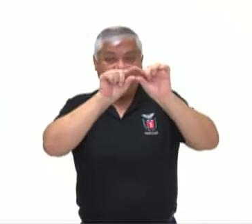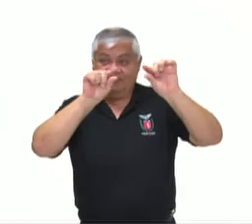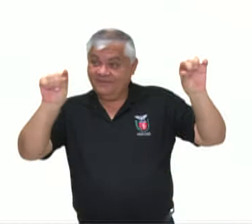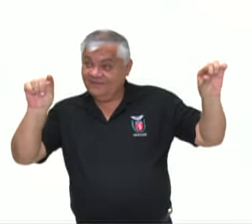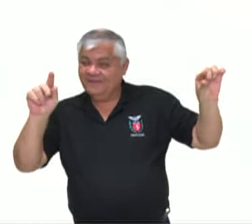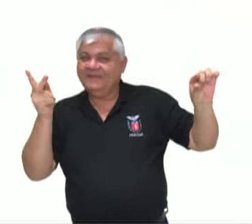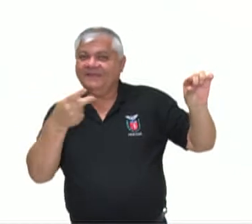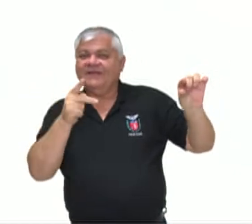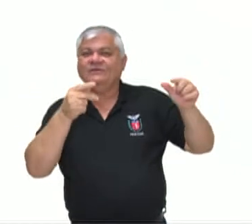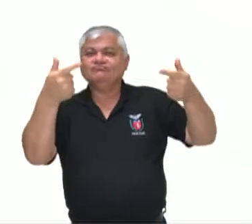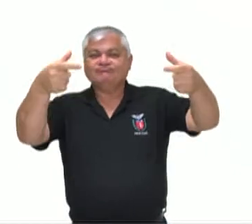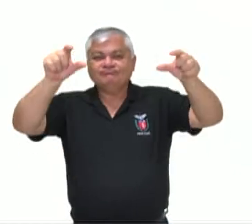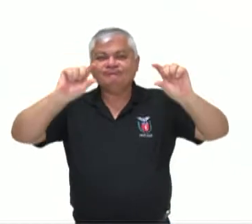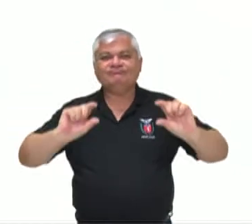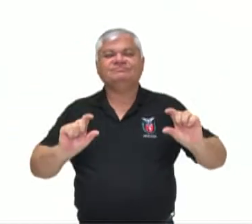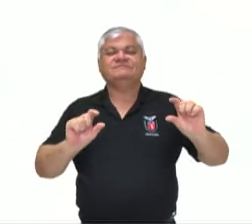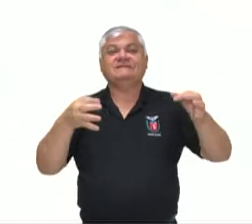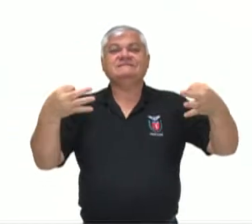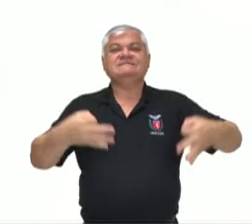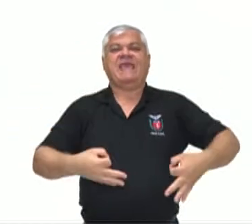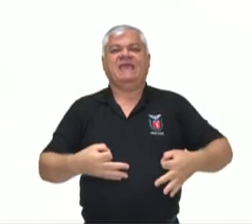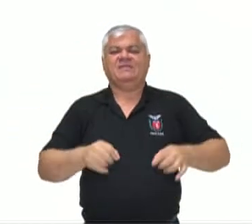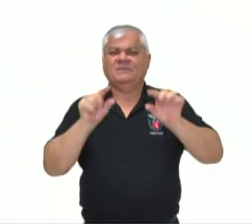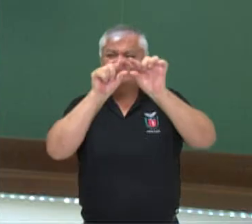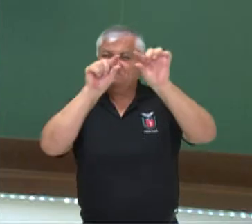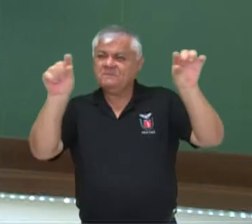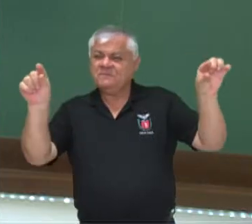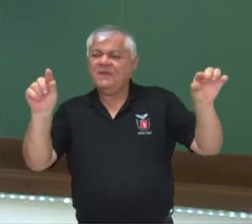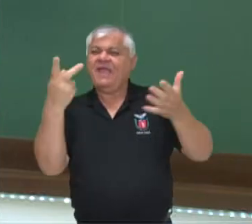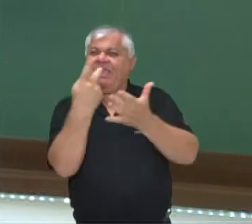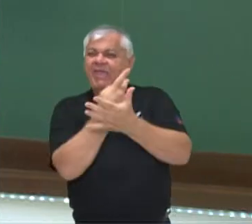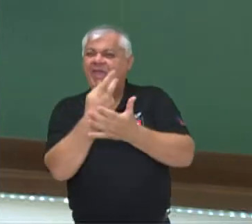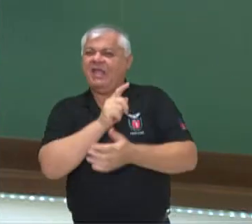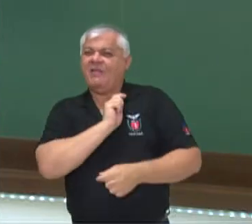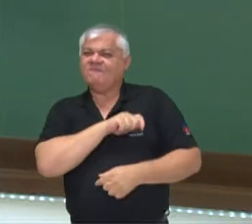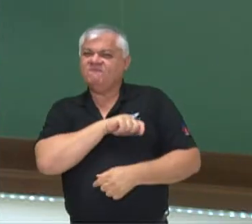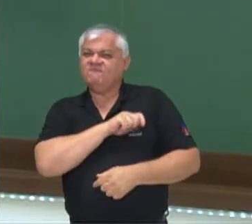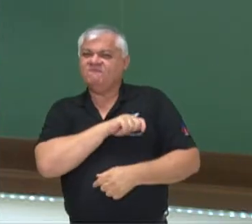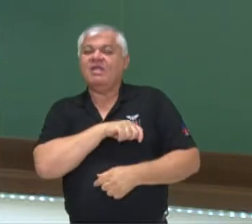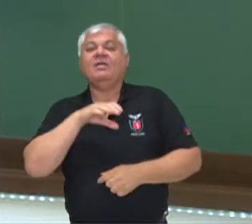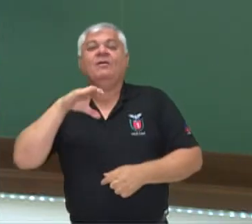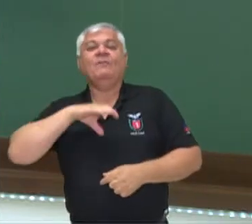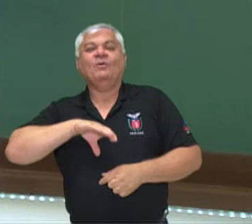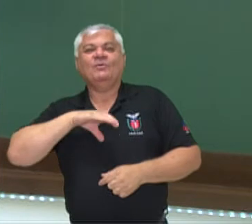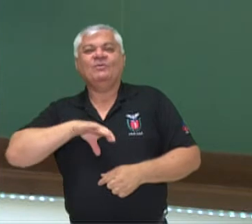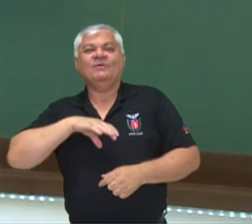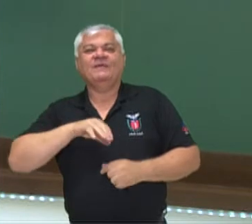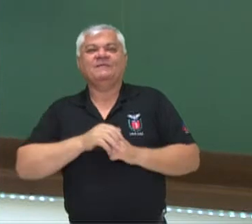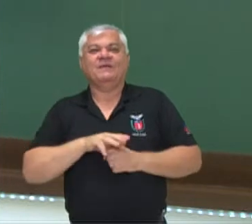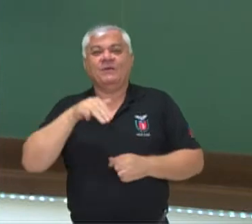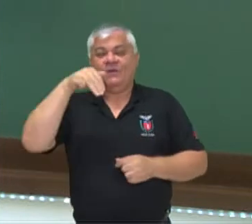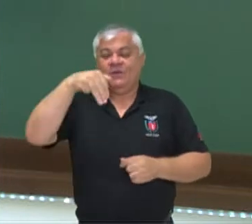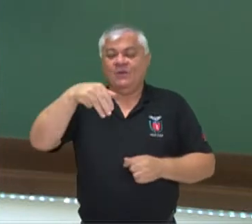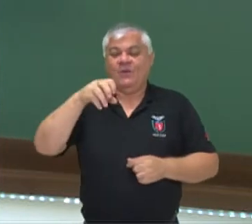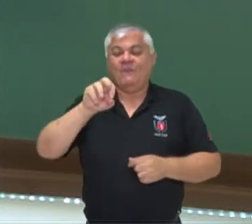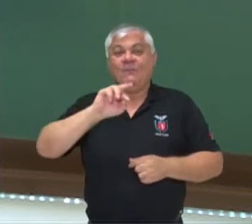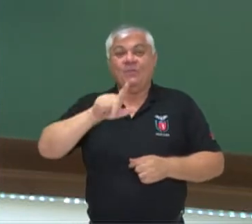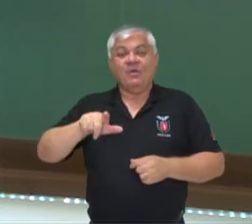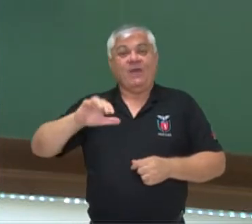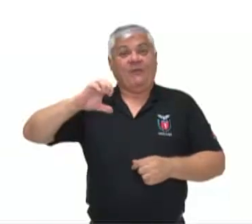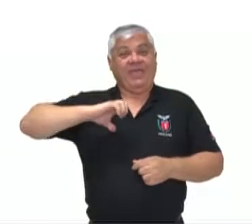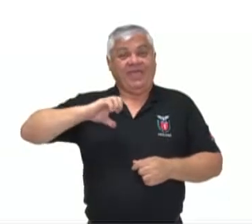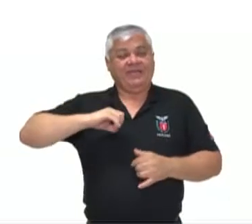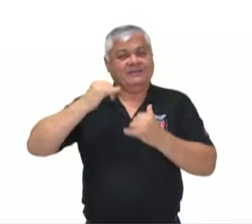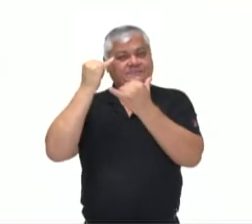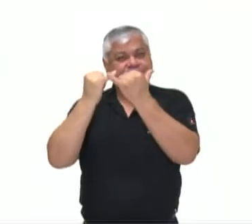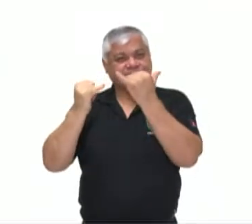e reescreva corretamente. Então tem erros propositais nessa frase, né? Moral e ética são